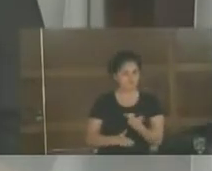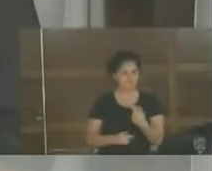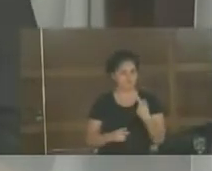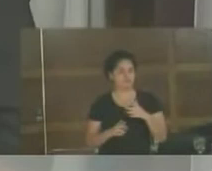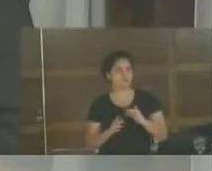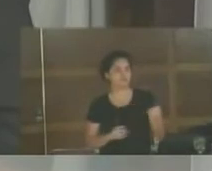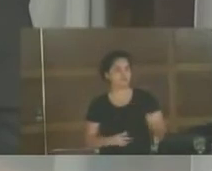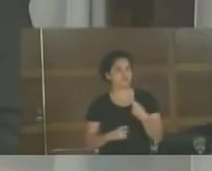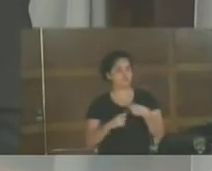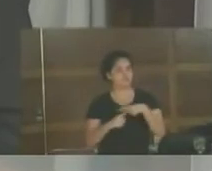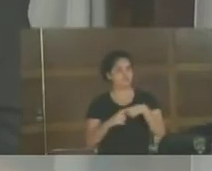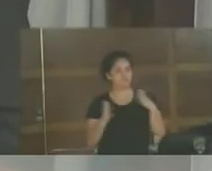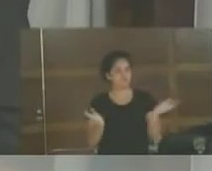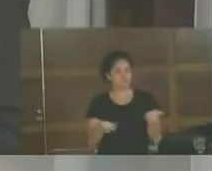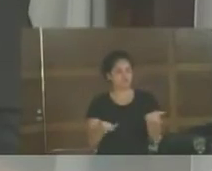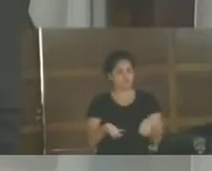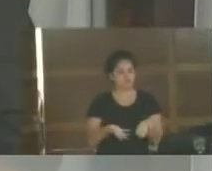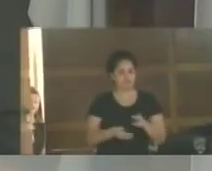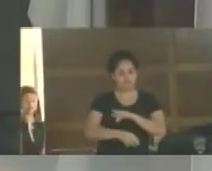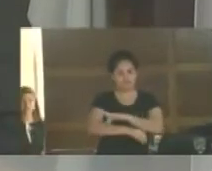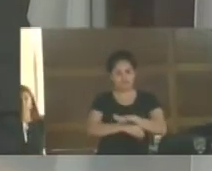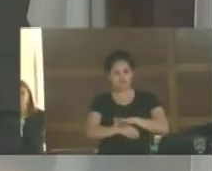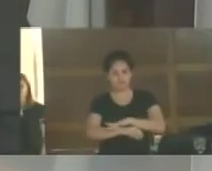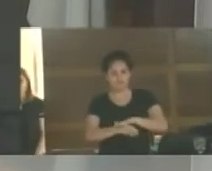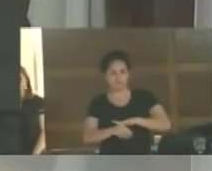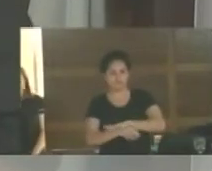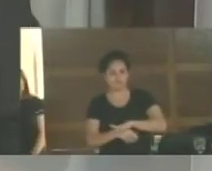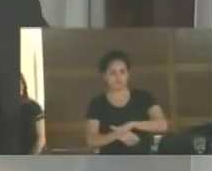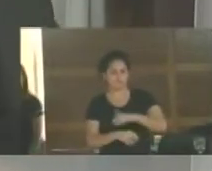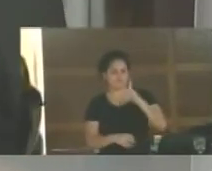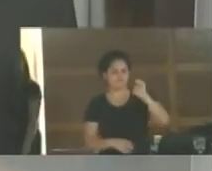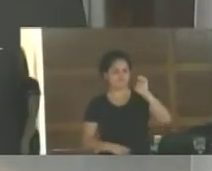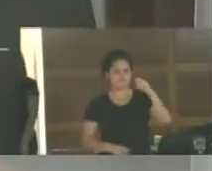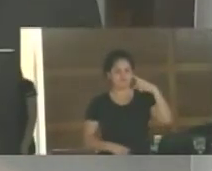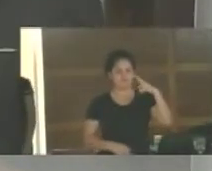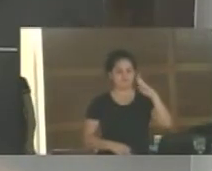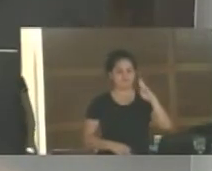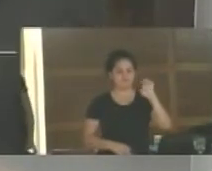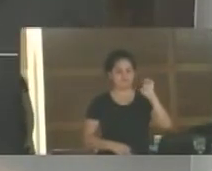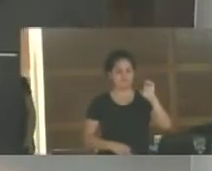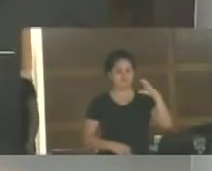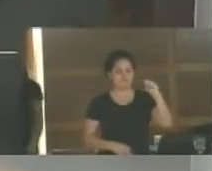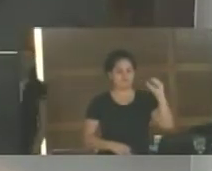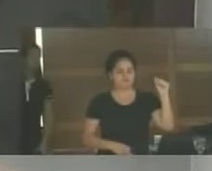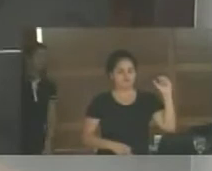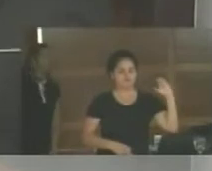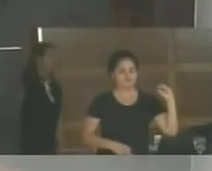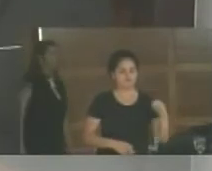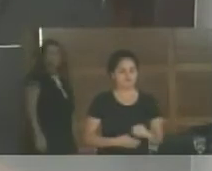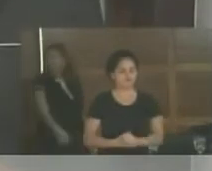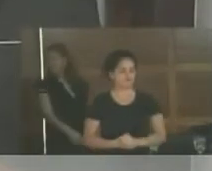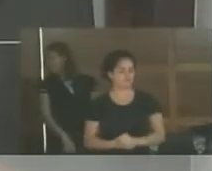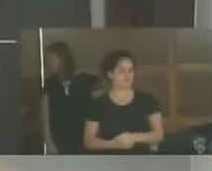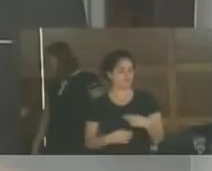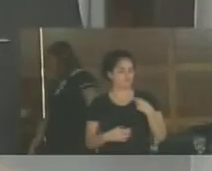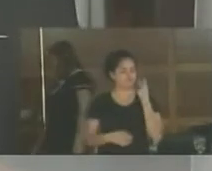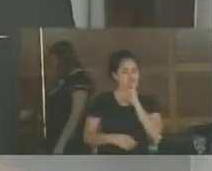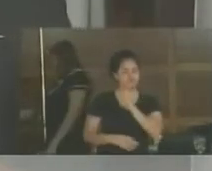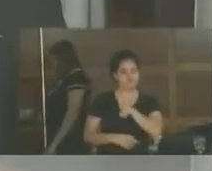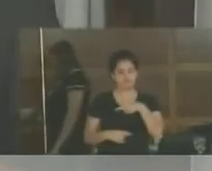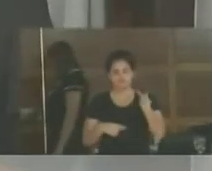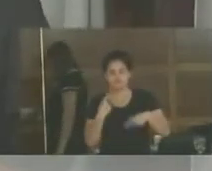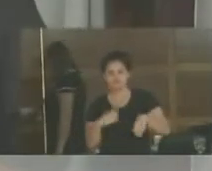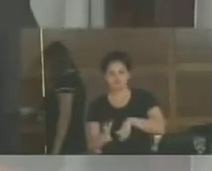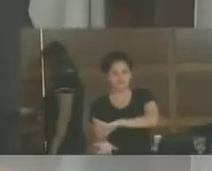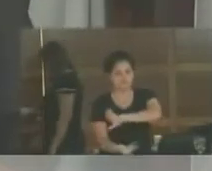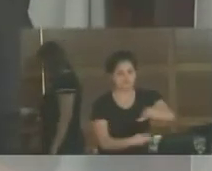a doença do século é a depressão. É a doença do século. É o que nós estamos vendo a discussão no